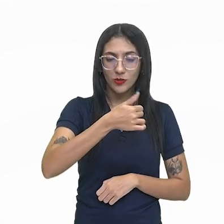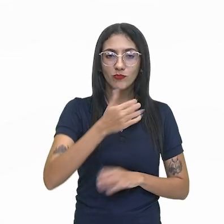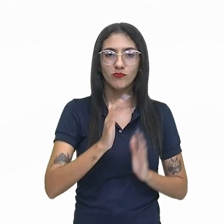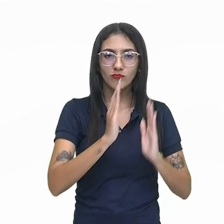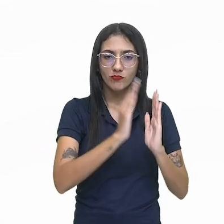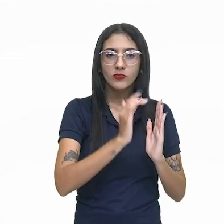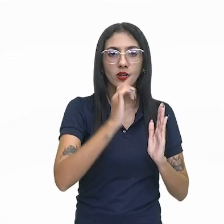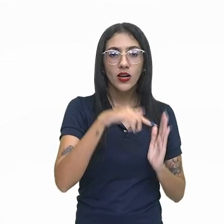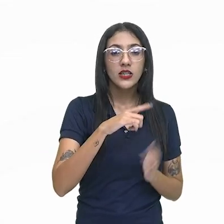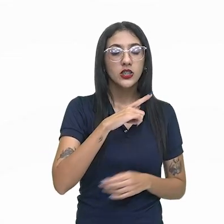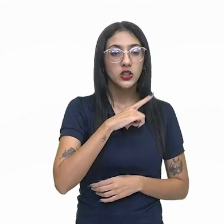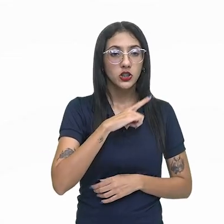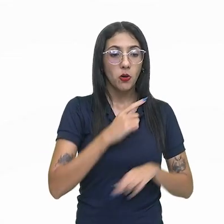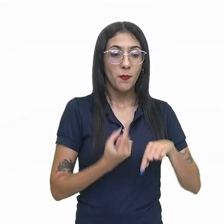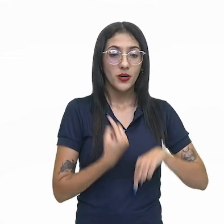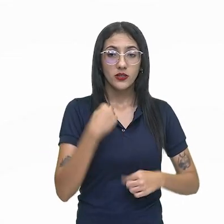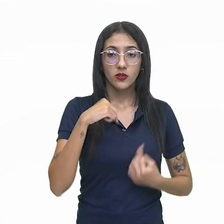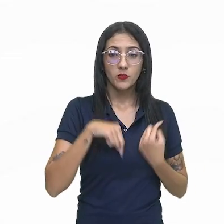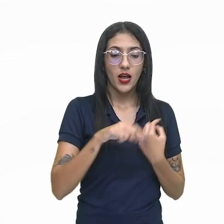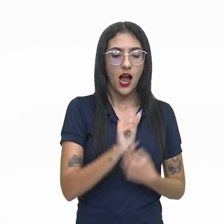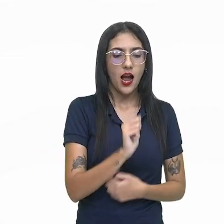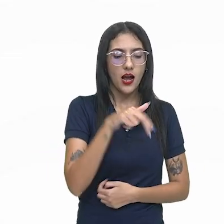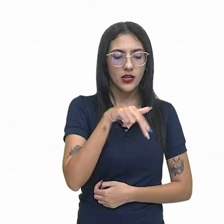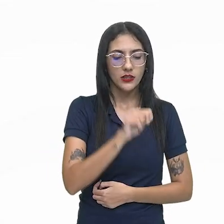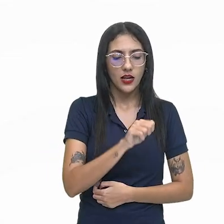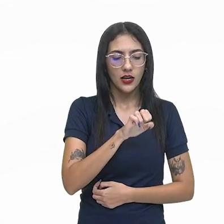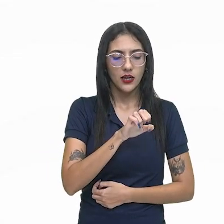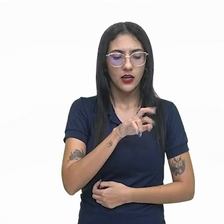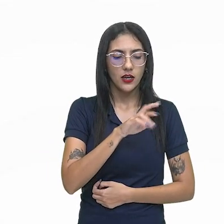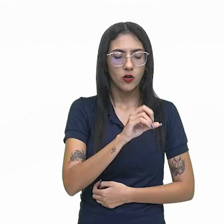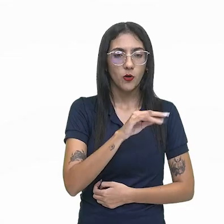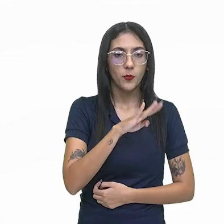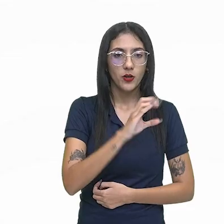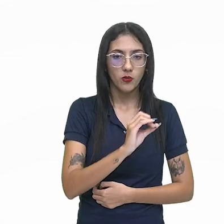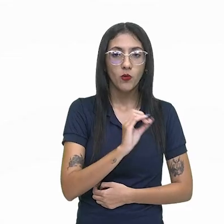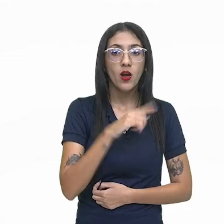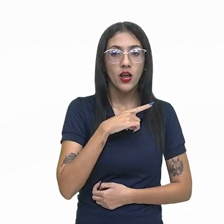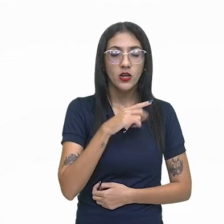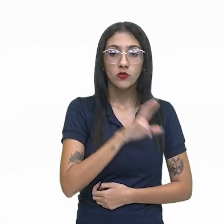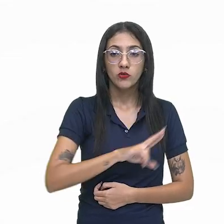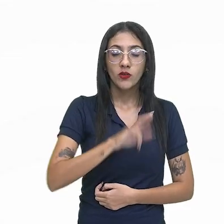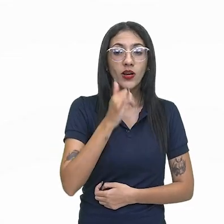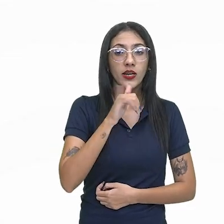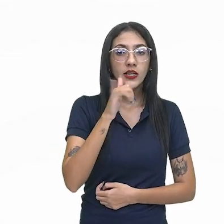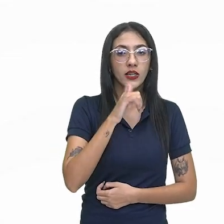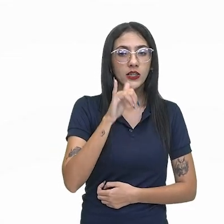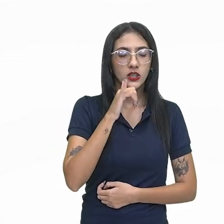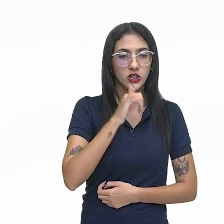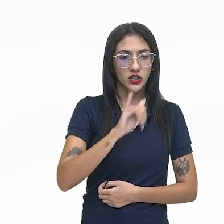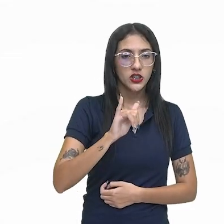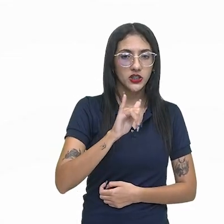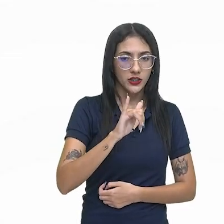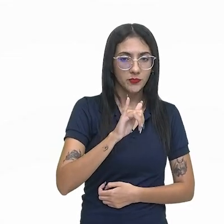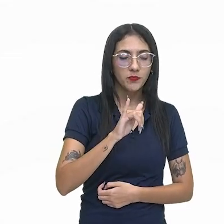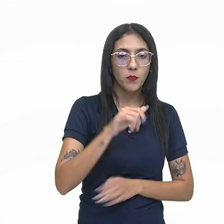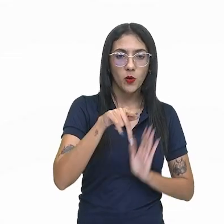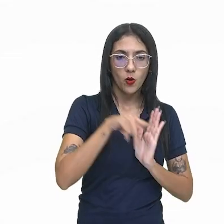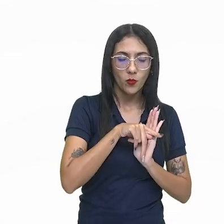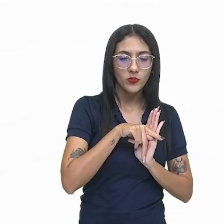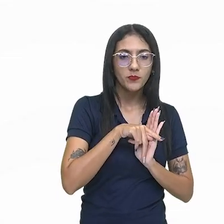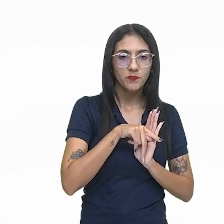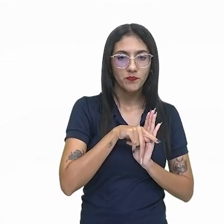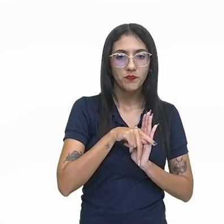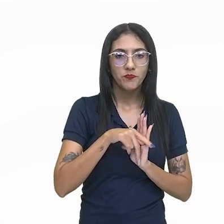heterotróficos possuíam metabolismo anaeróbico, ou seja, obtinham energia a partir de reações que não utilizavam oxigênio.